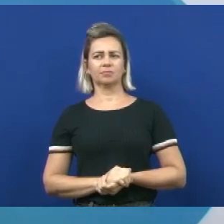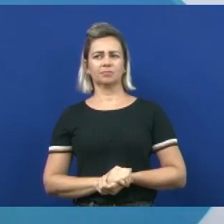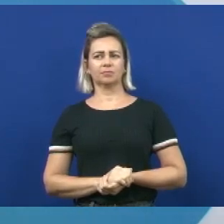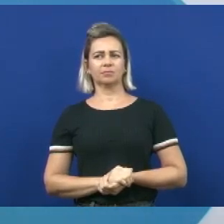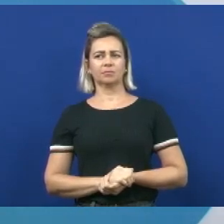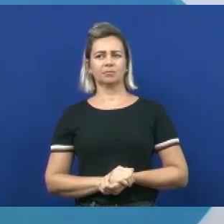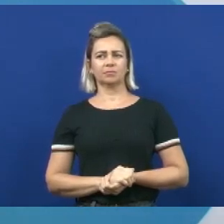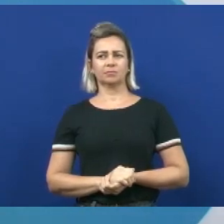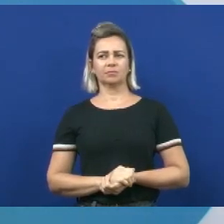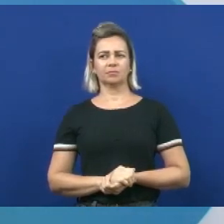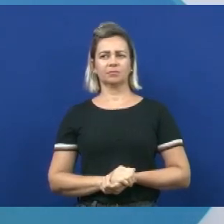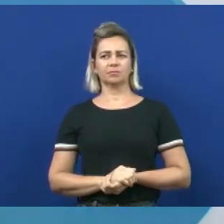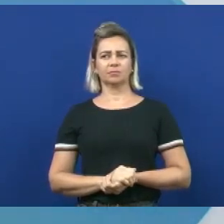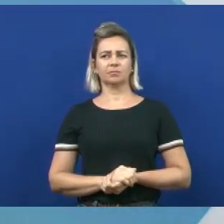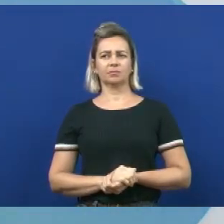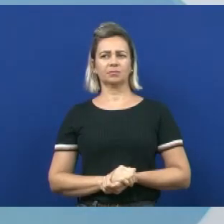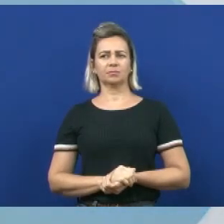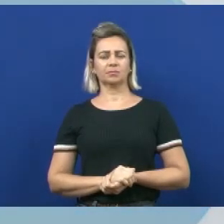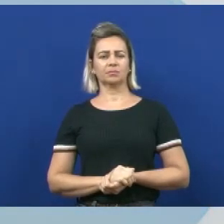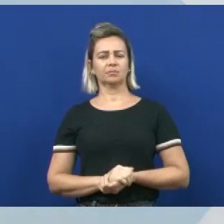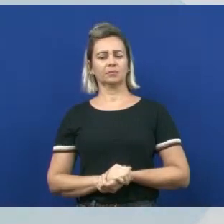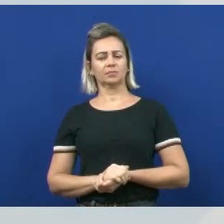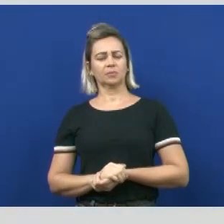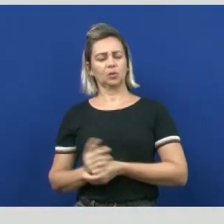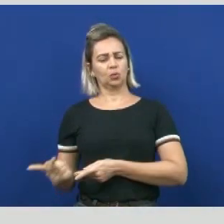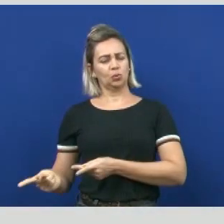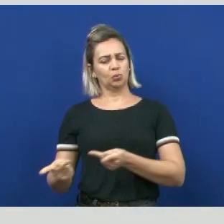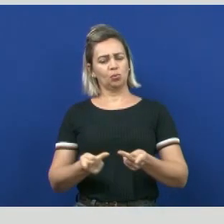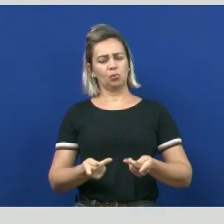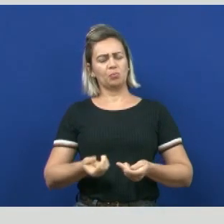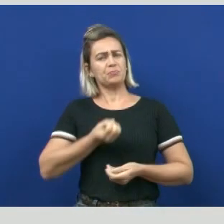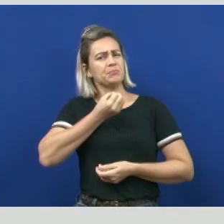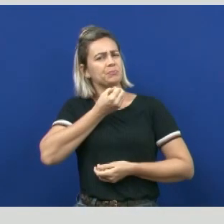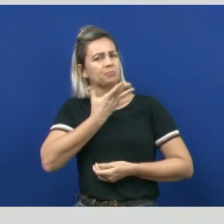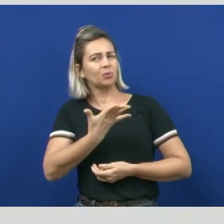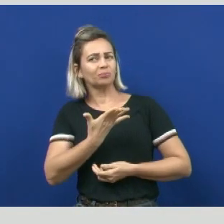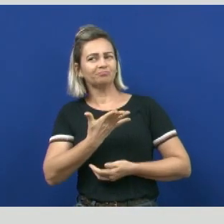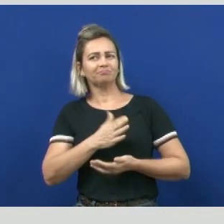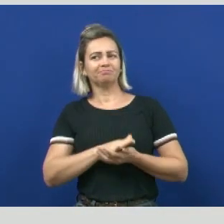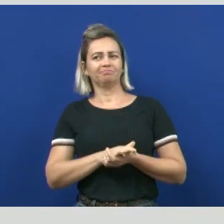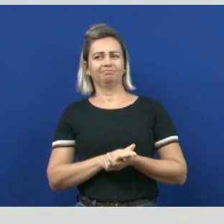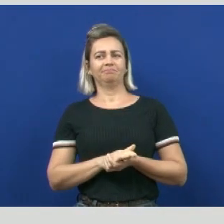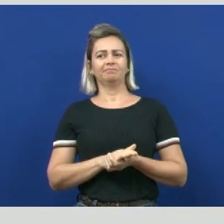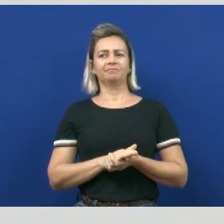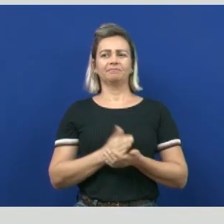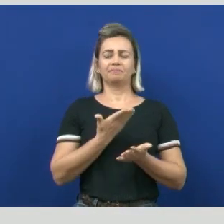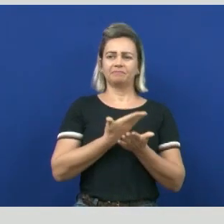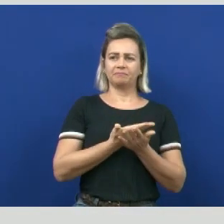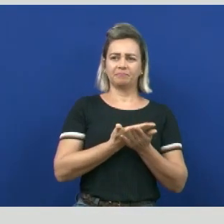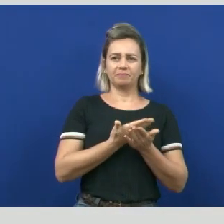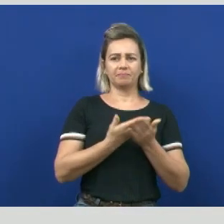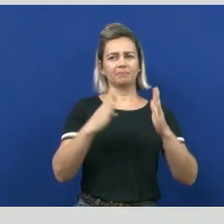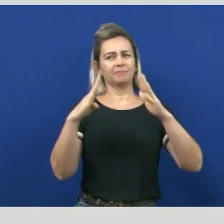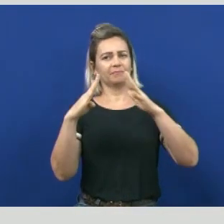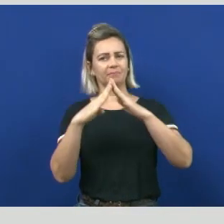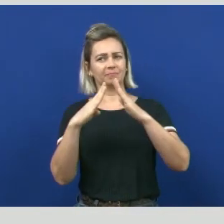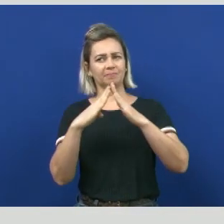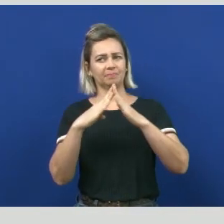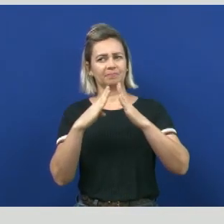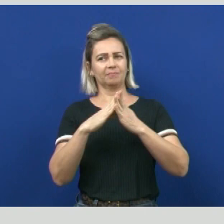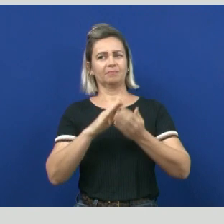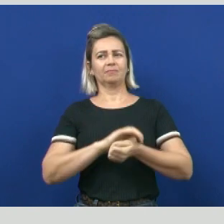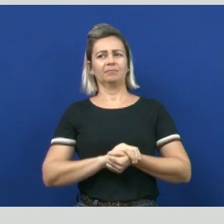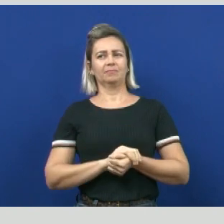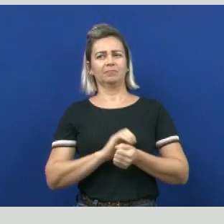Bom, sejam todos bem-vindos, né? Vocês alunos aí do primeiro ano que estão em casa devido à quarentena,